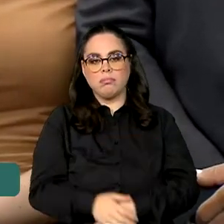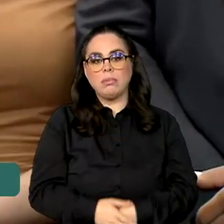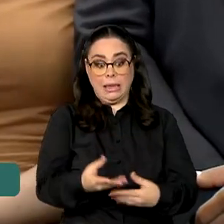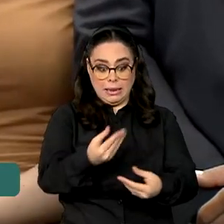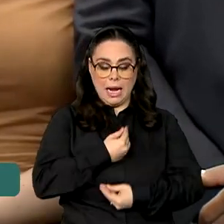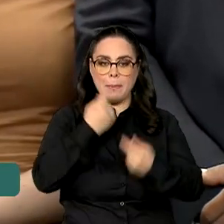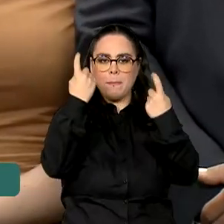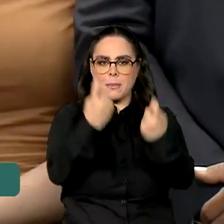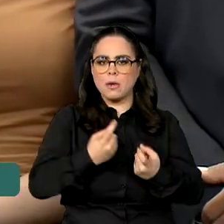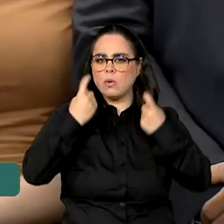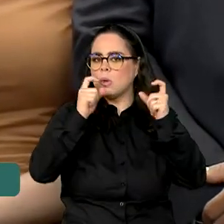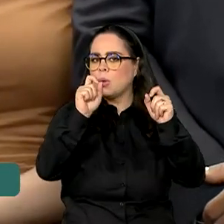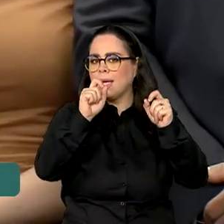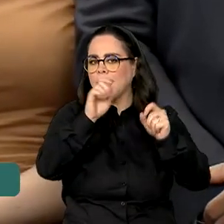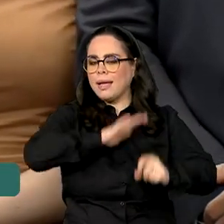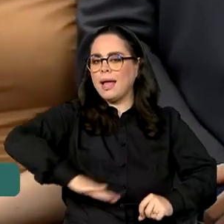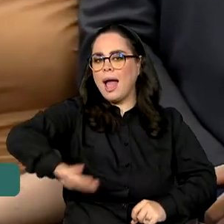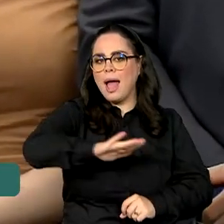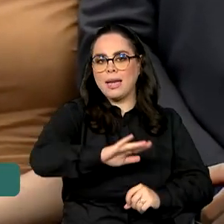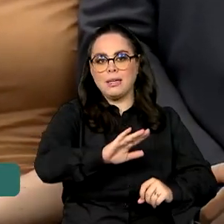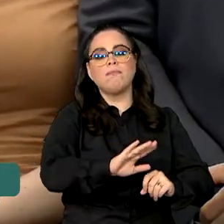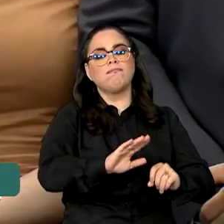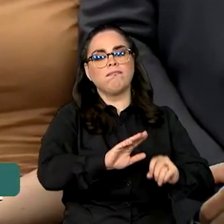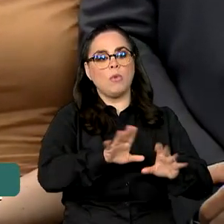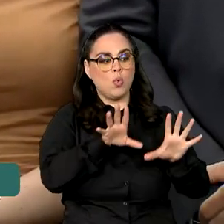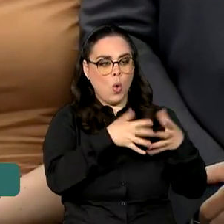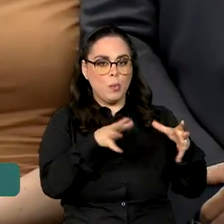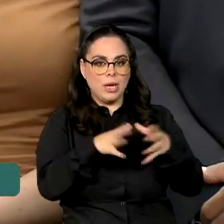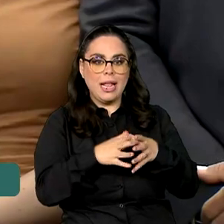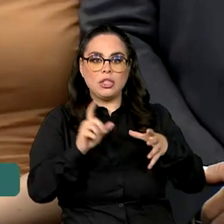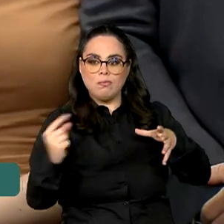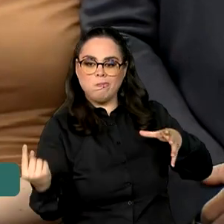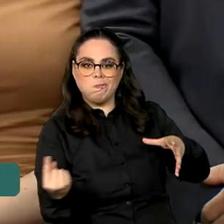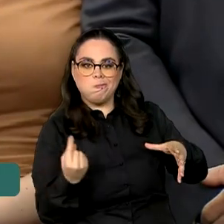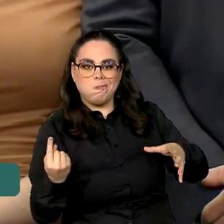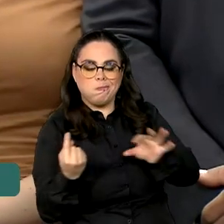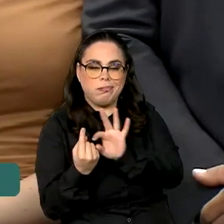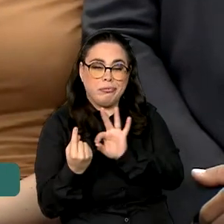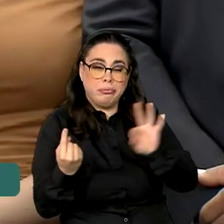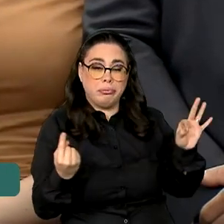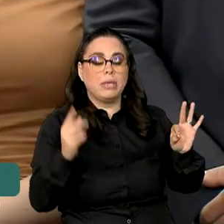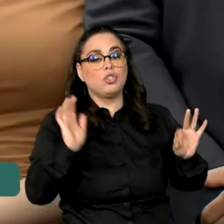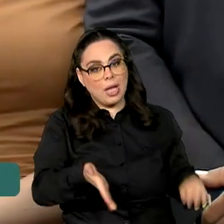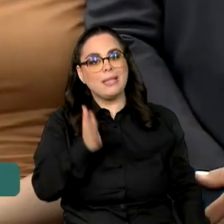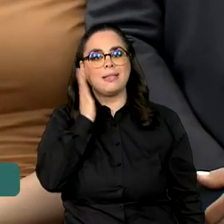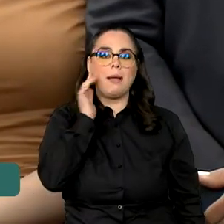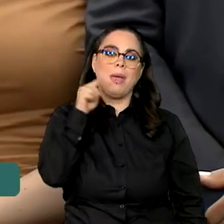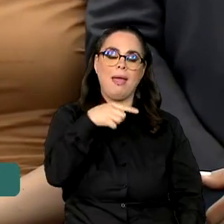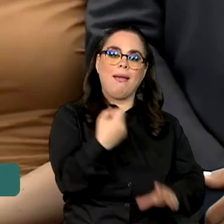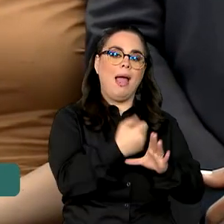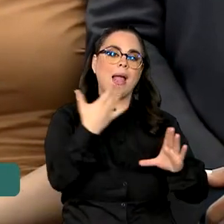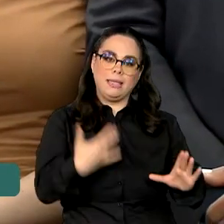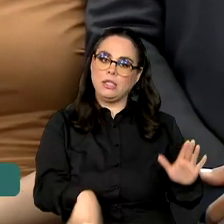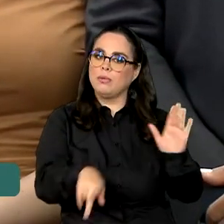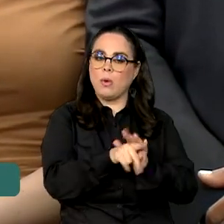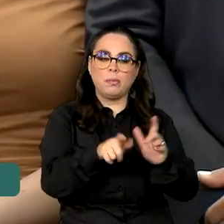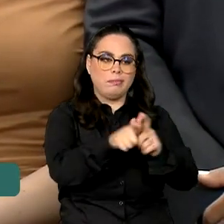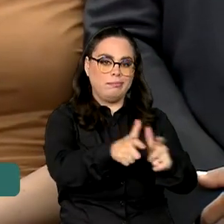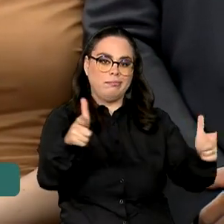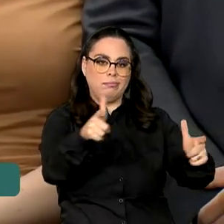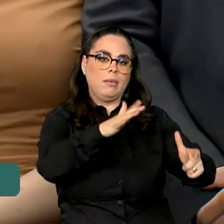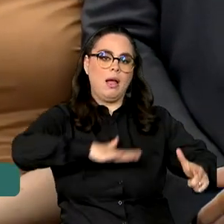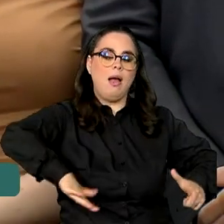sobretudo a questão de comunidades que possam ficar isoladas que como sabemos é uma característica de grande